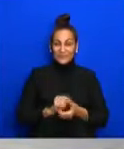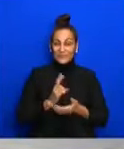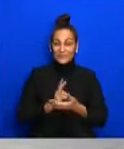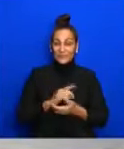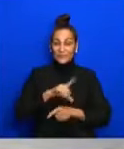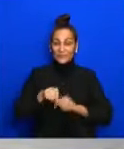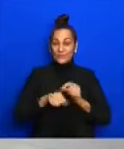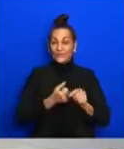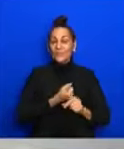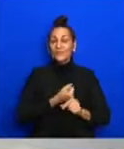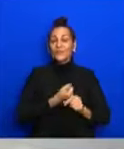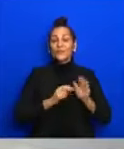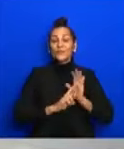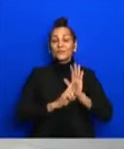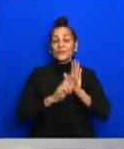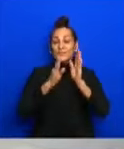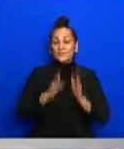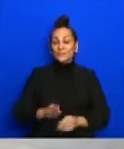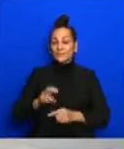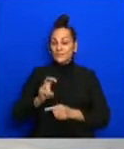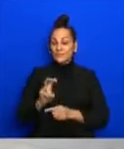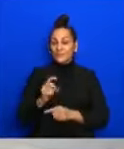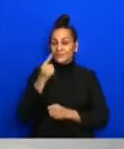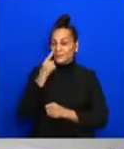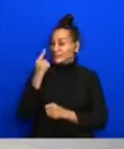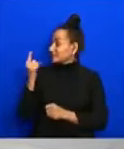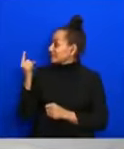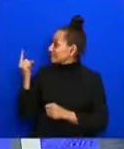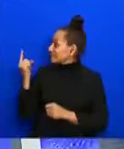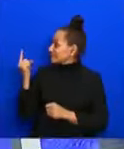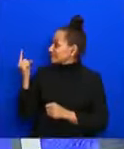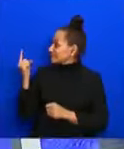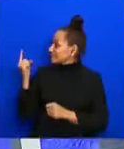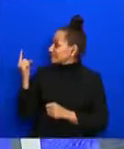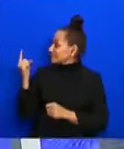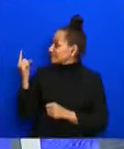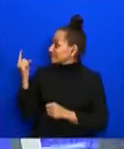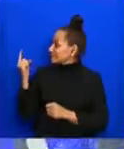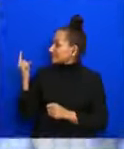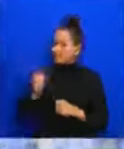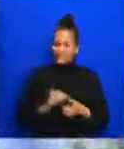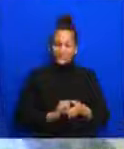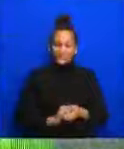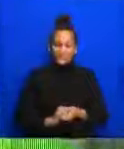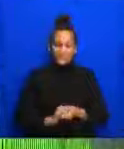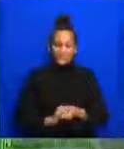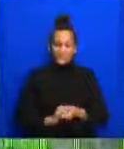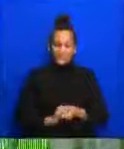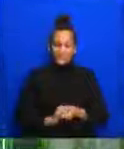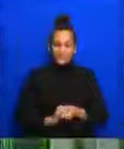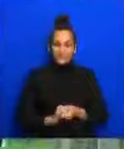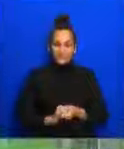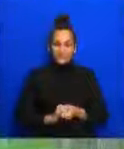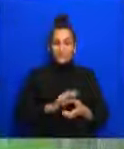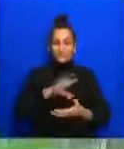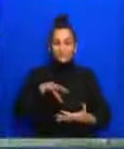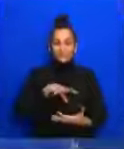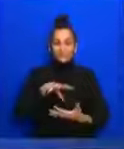Vamos ao sorteio do número correspondente à coluna número 5. Bola posicionada, valendo. Globo